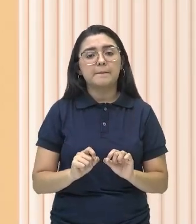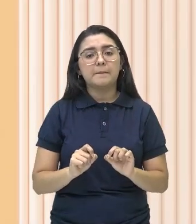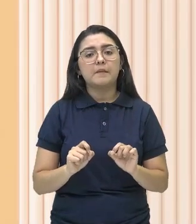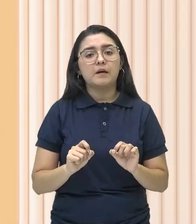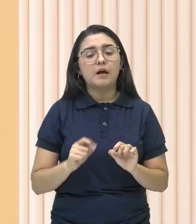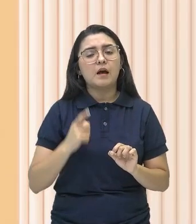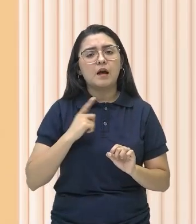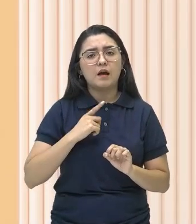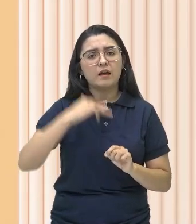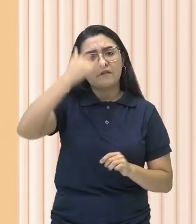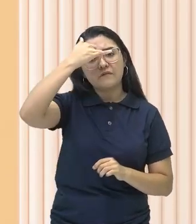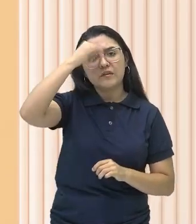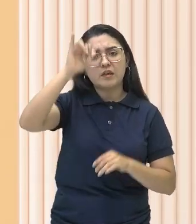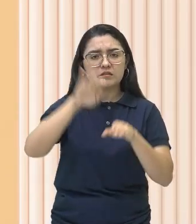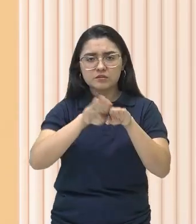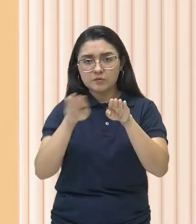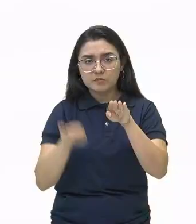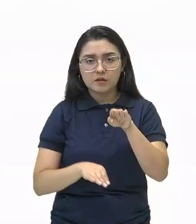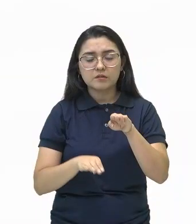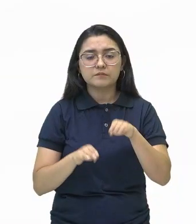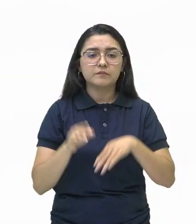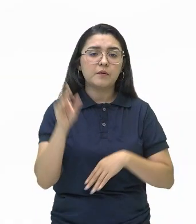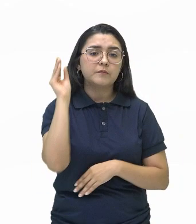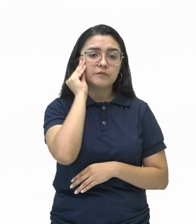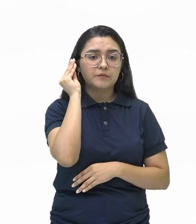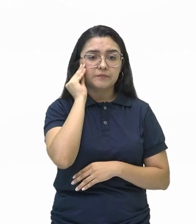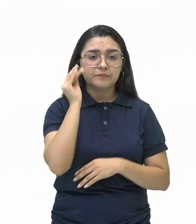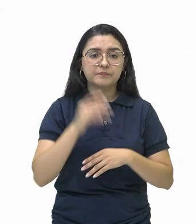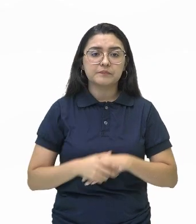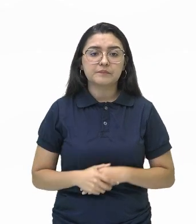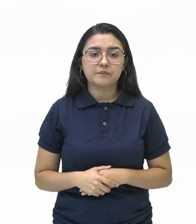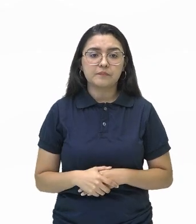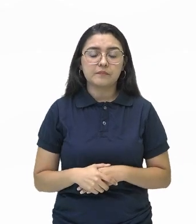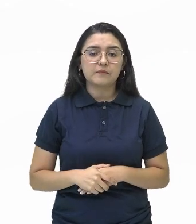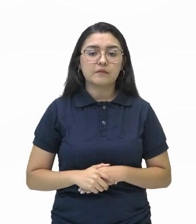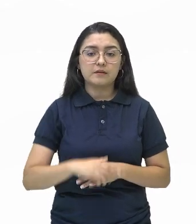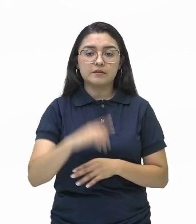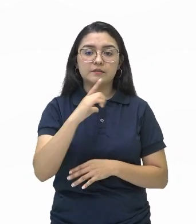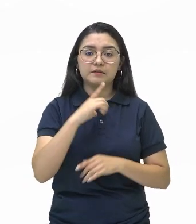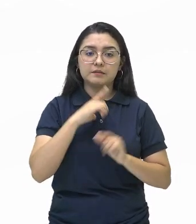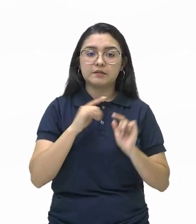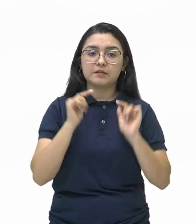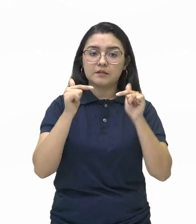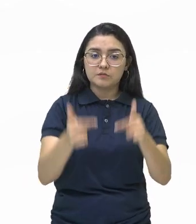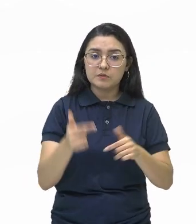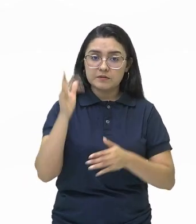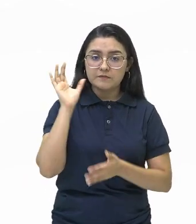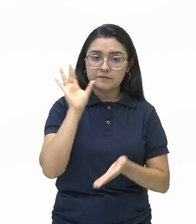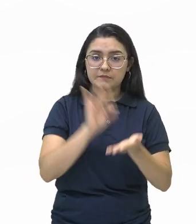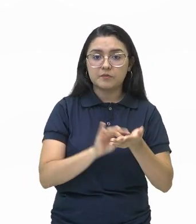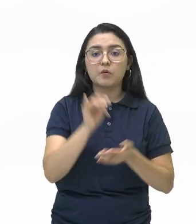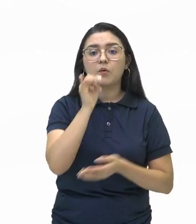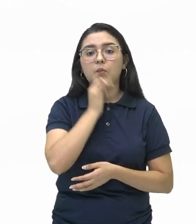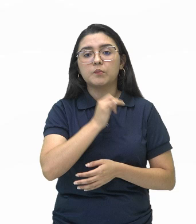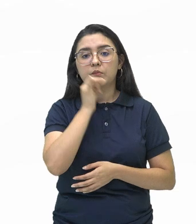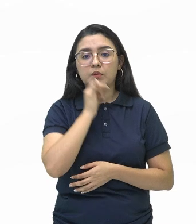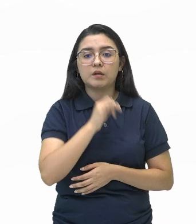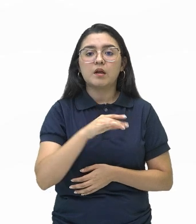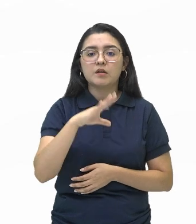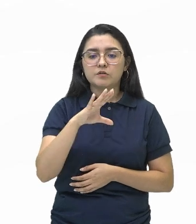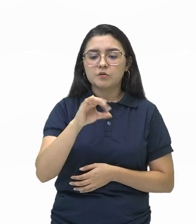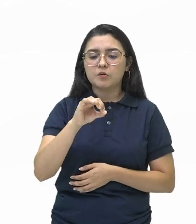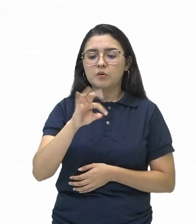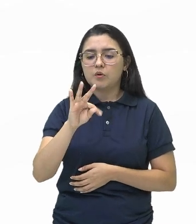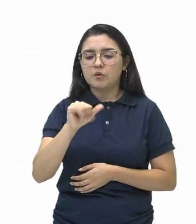menos, a combater essas desigualdades. Vamos ver? Olha só, temos ações afirmativas, como, por exemplo,